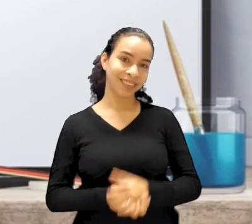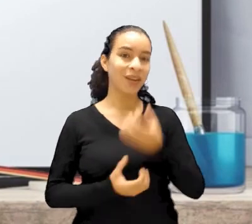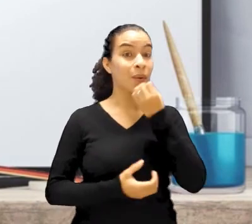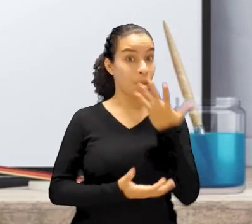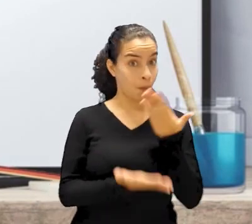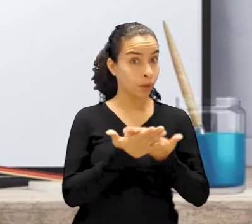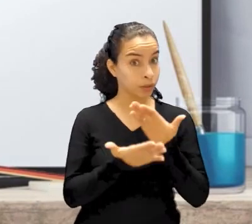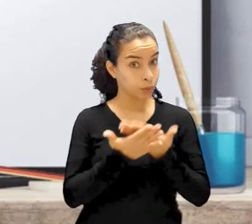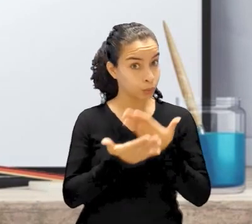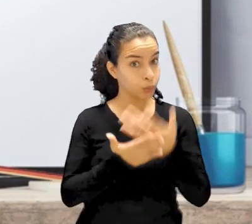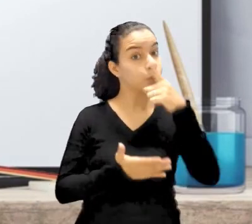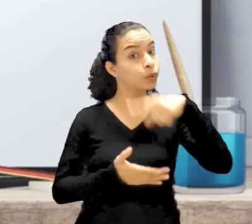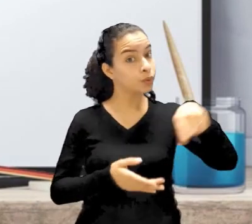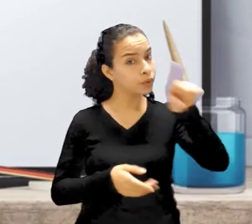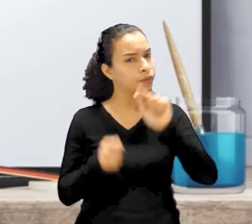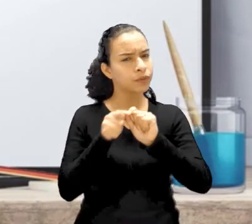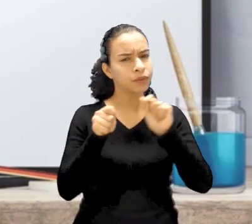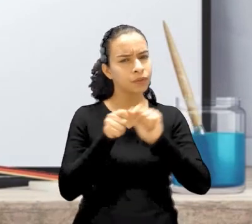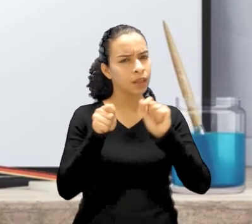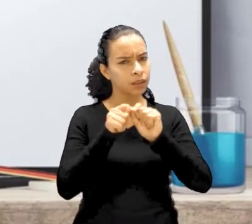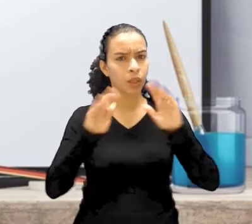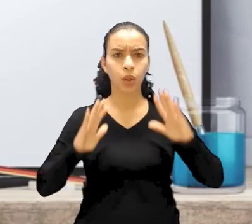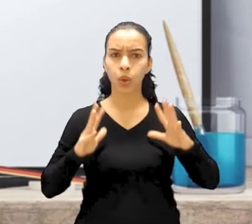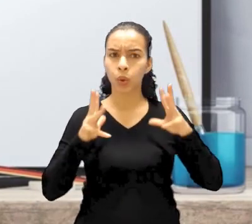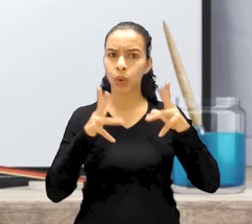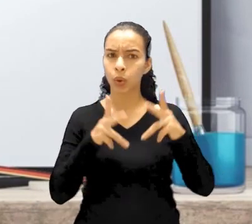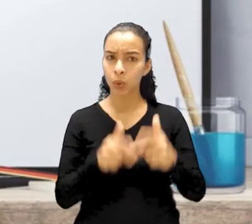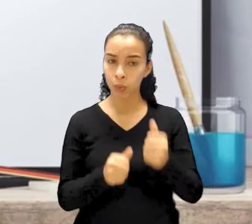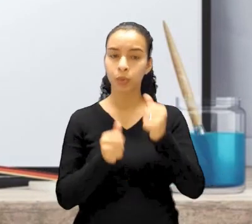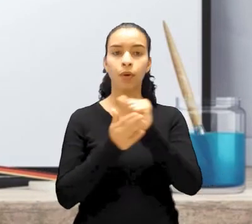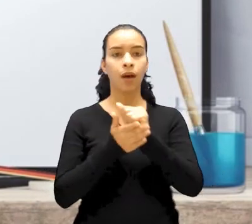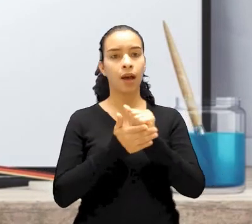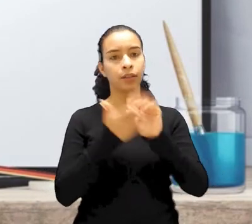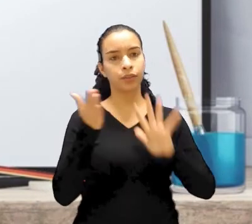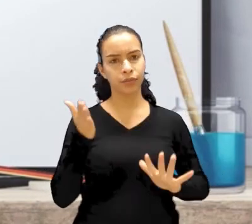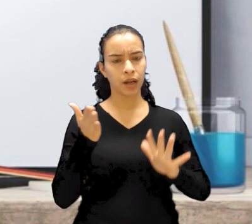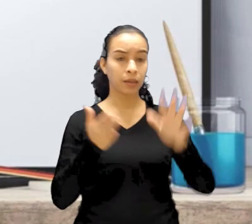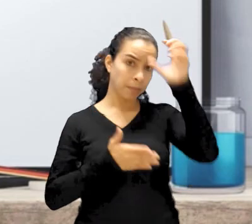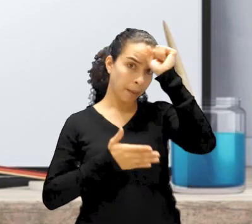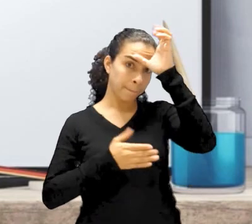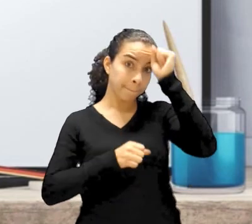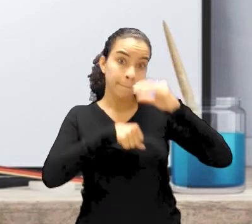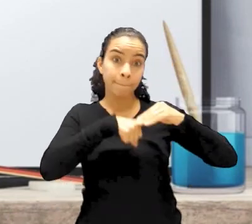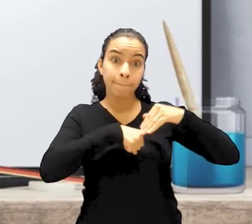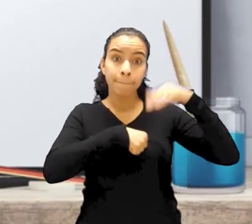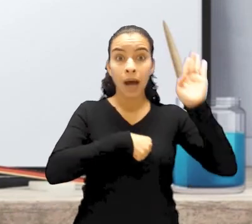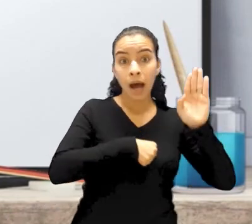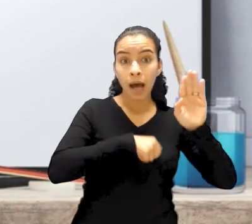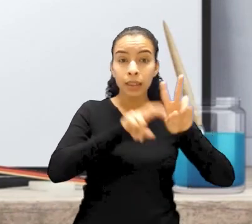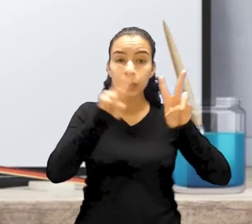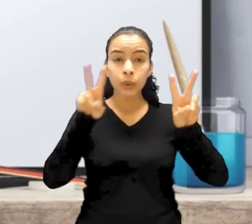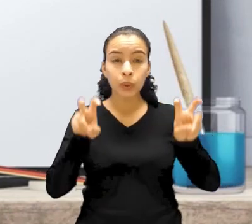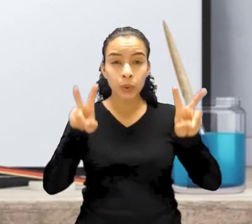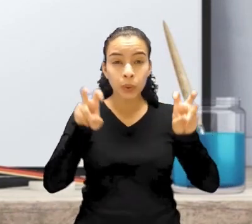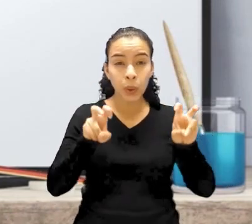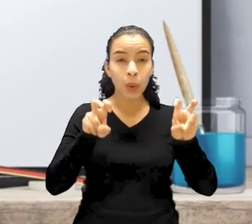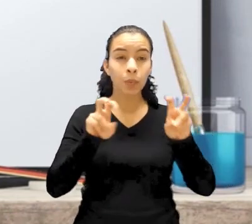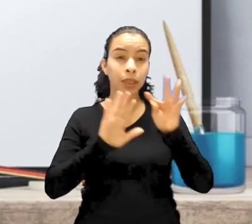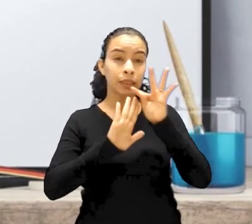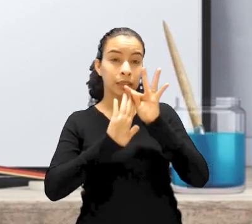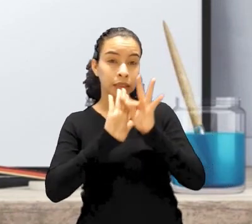Então, eu desejo a vocês bons estudos e realizem todas as atividades propostas, né, para se aprofundar um pouquinho mais